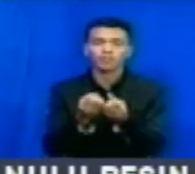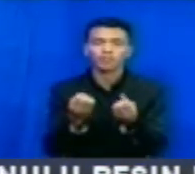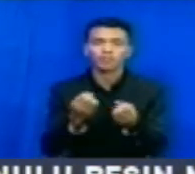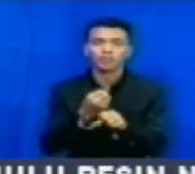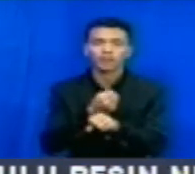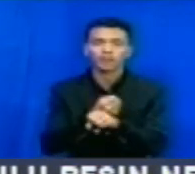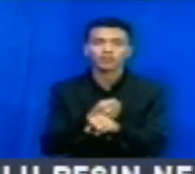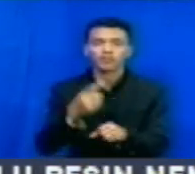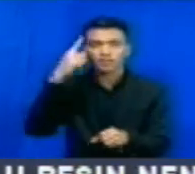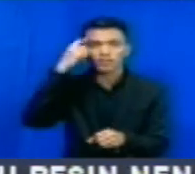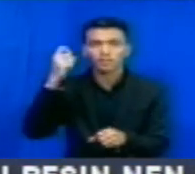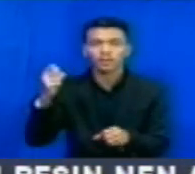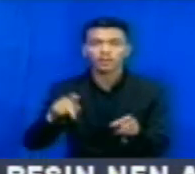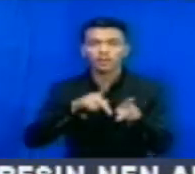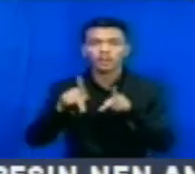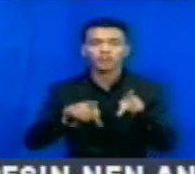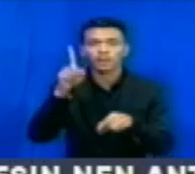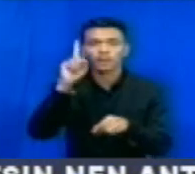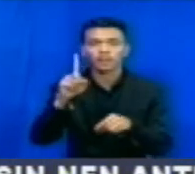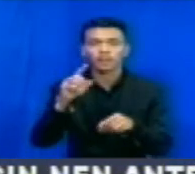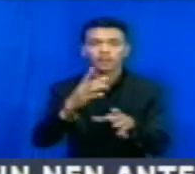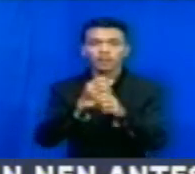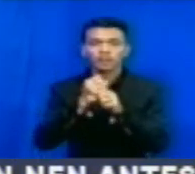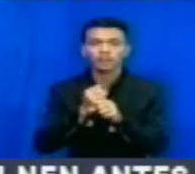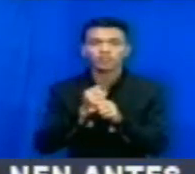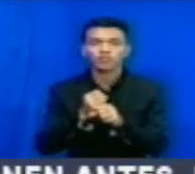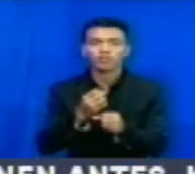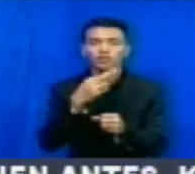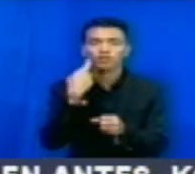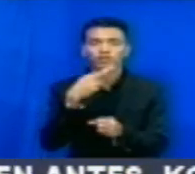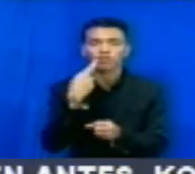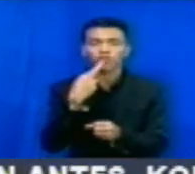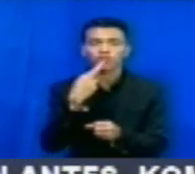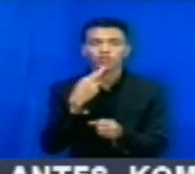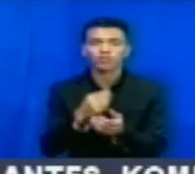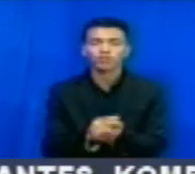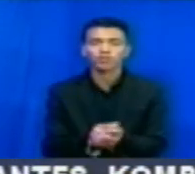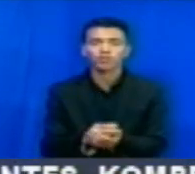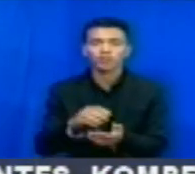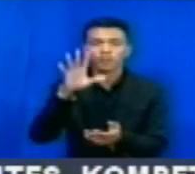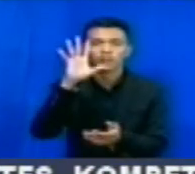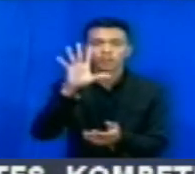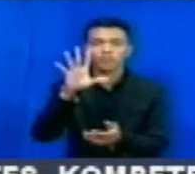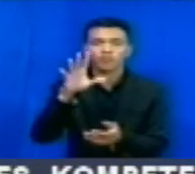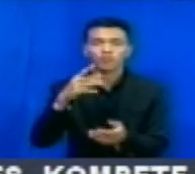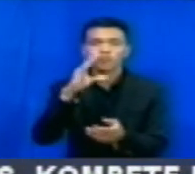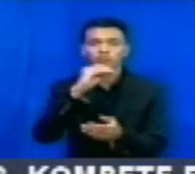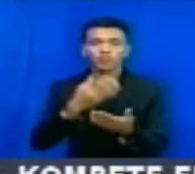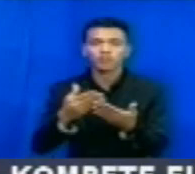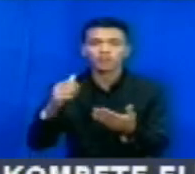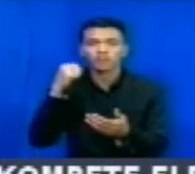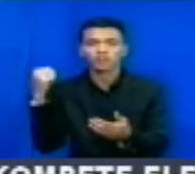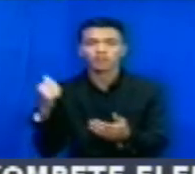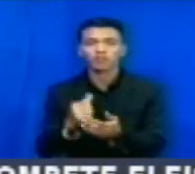Tamba ne, cada beneficiário ida, simudeit fos local kilograma lima no sasan seluk.